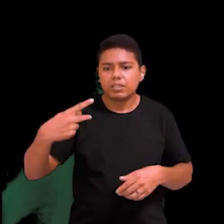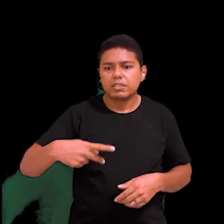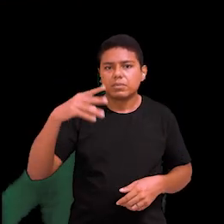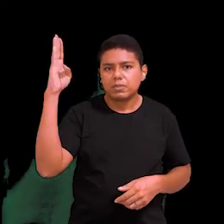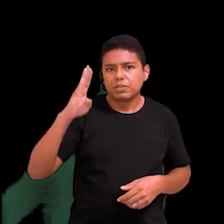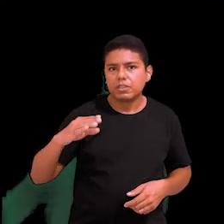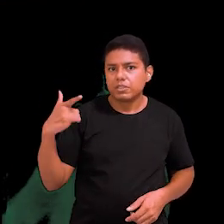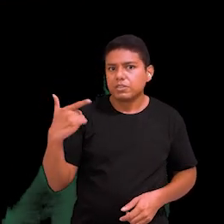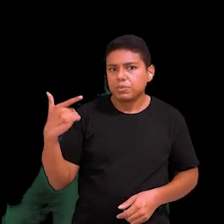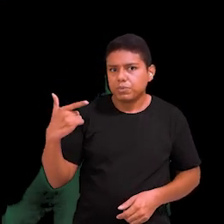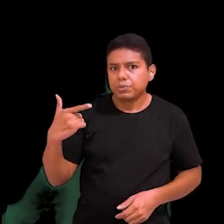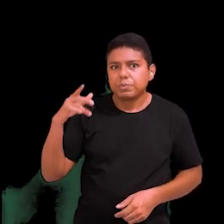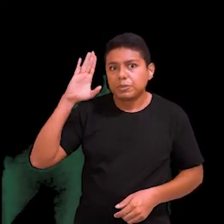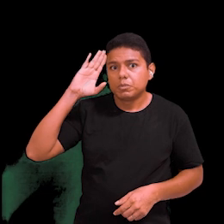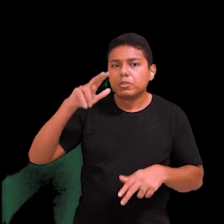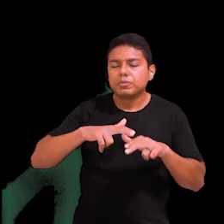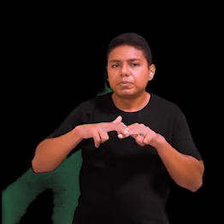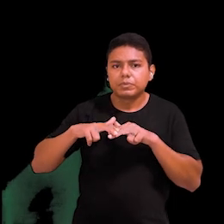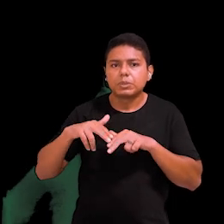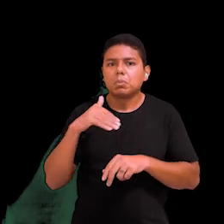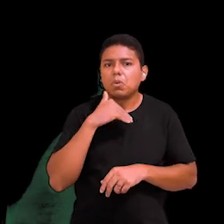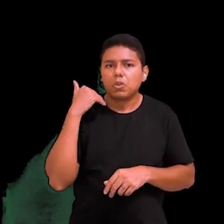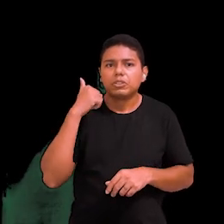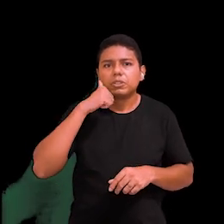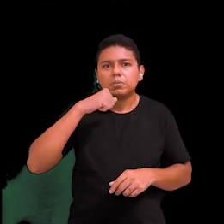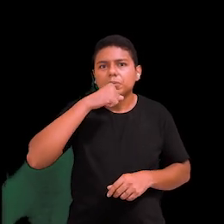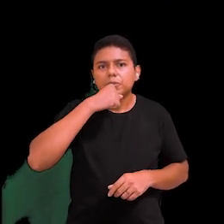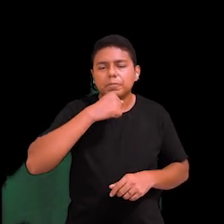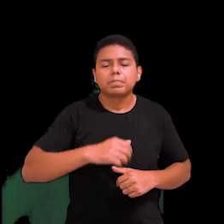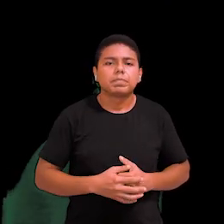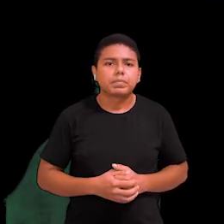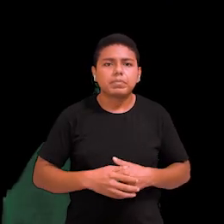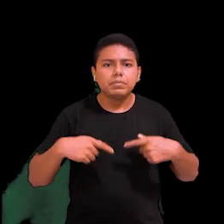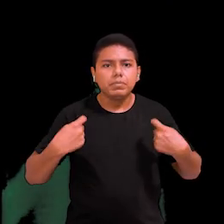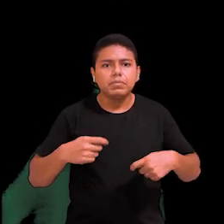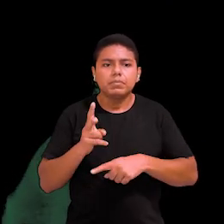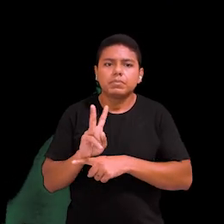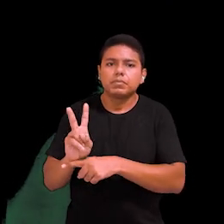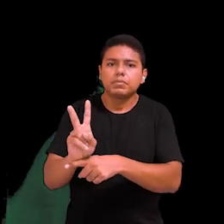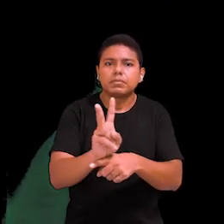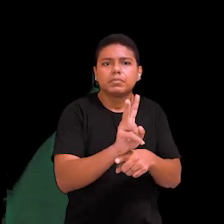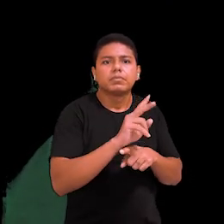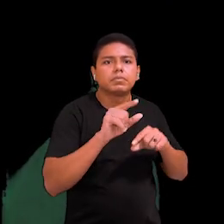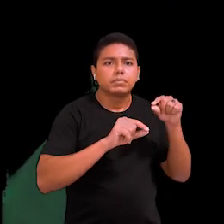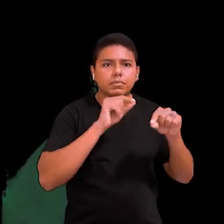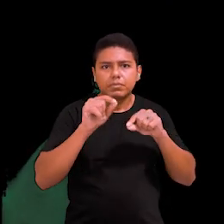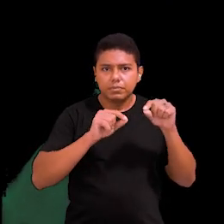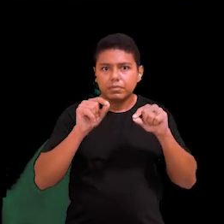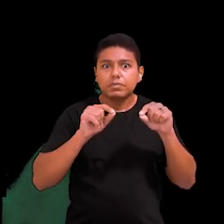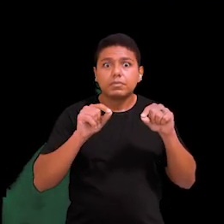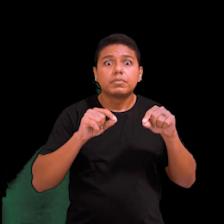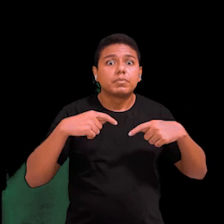morte materna, no Brasil, é a segunda principal causa. É importante ressaltar a necessidade de